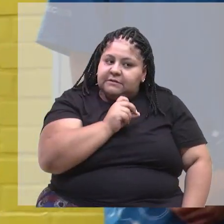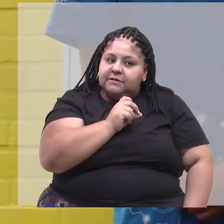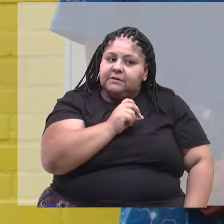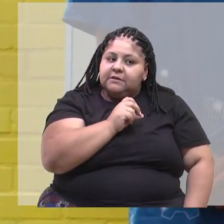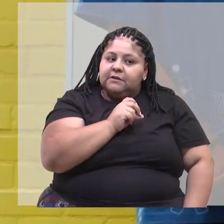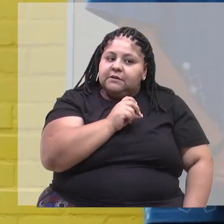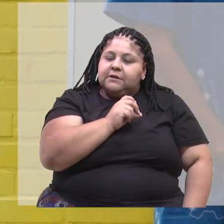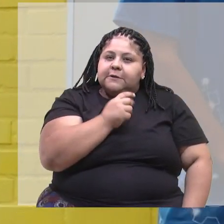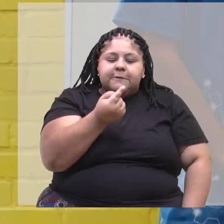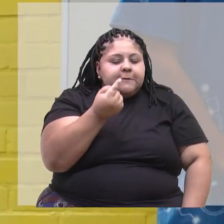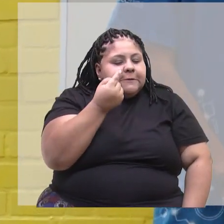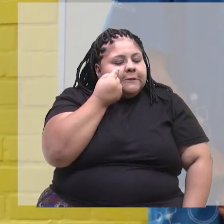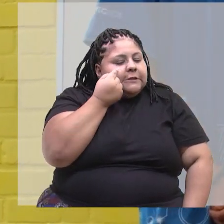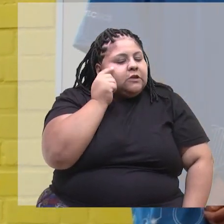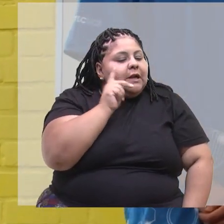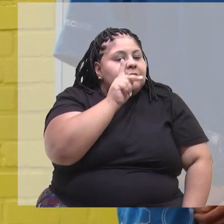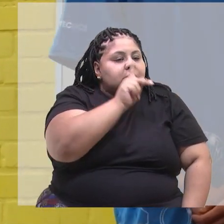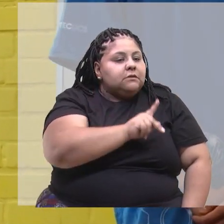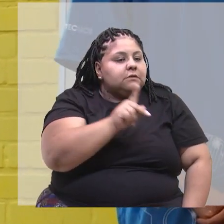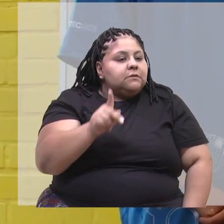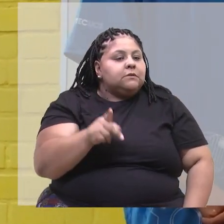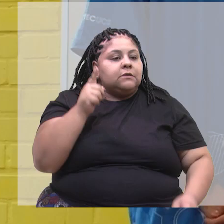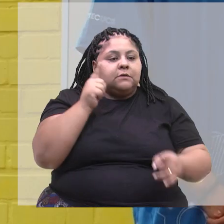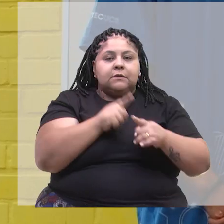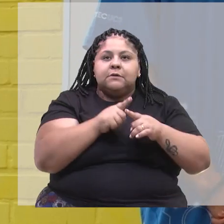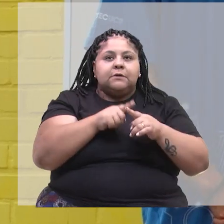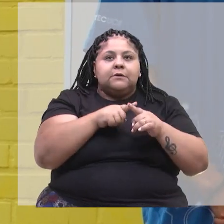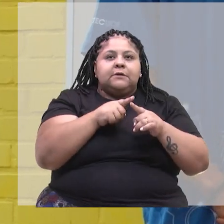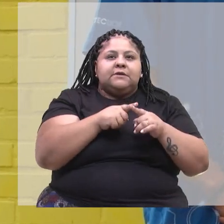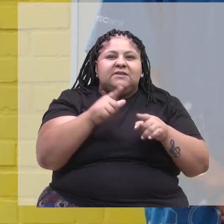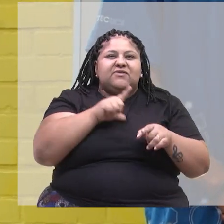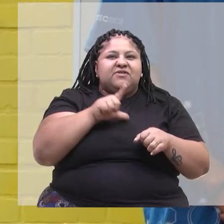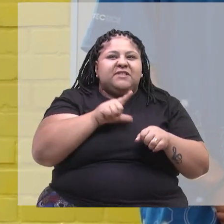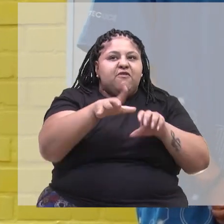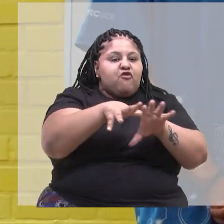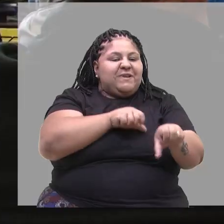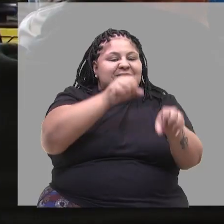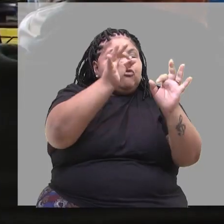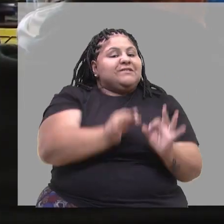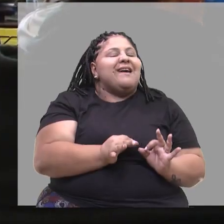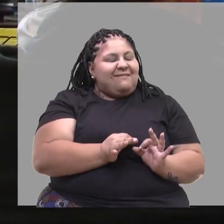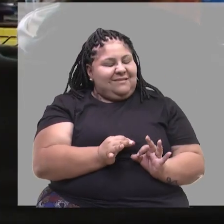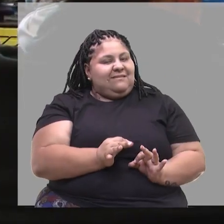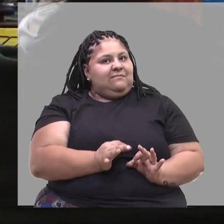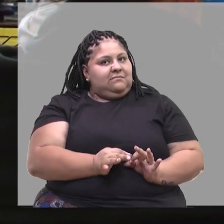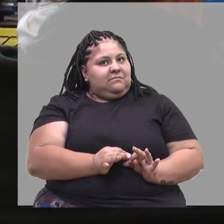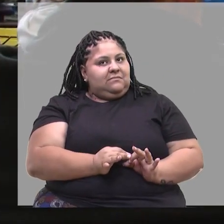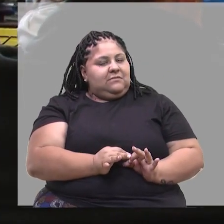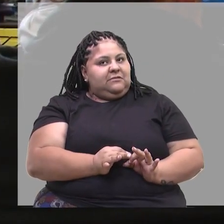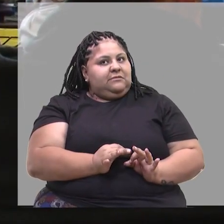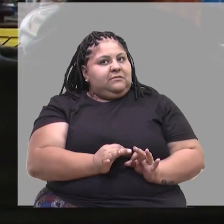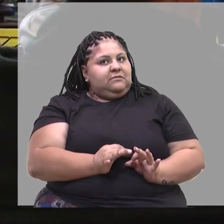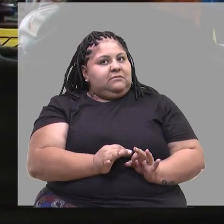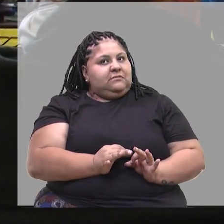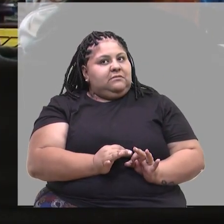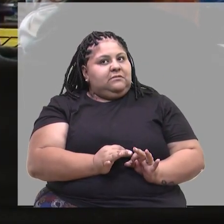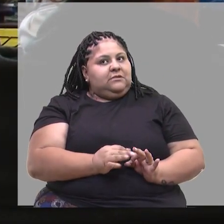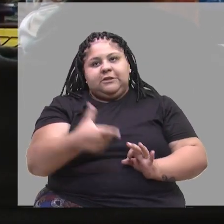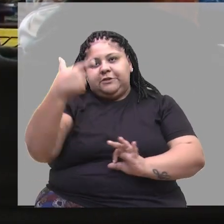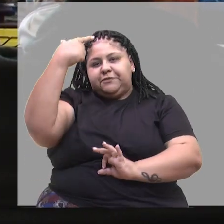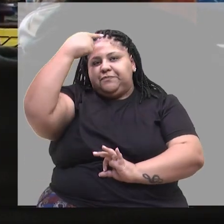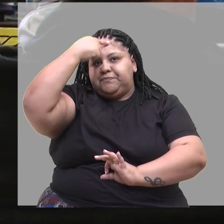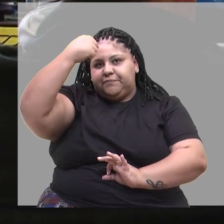ter esse olhar do professor, porque ele não recebe uma formação adequada na